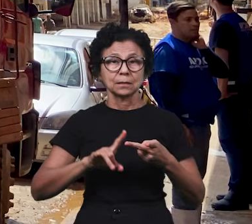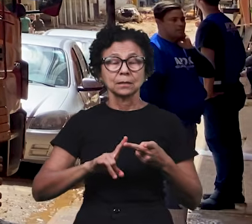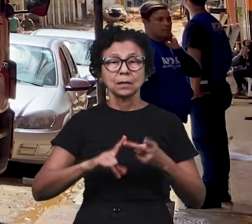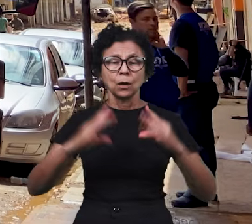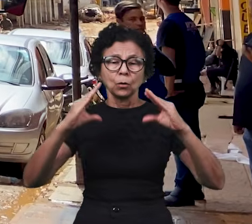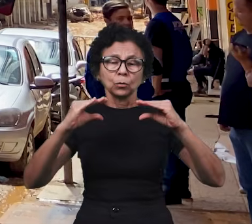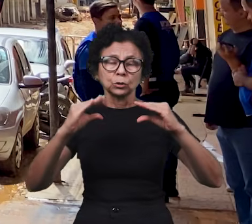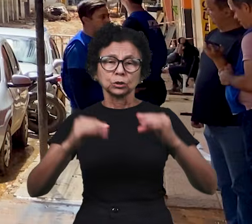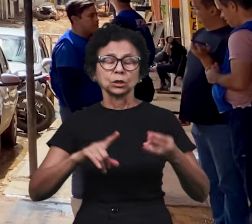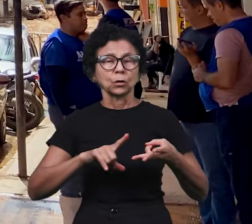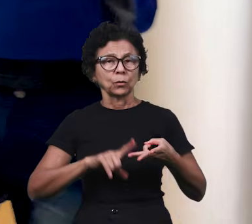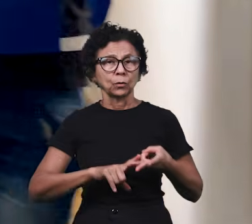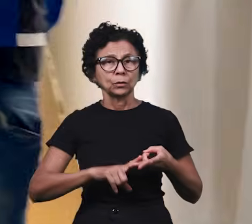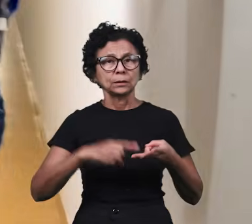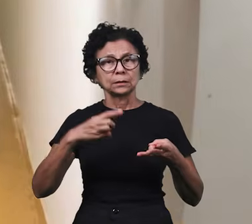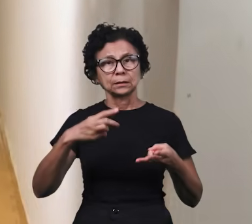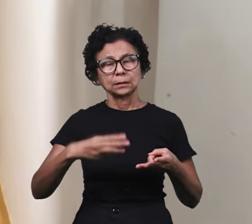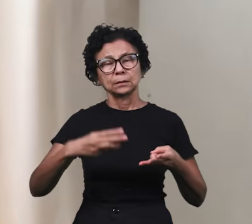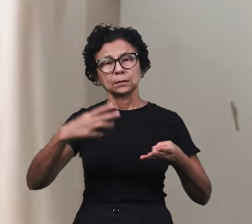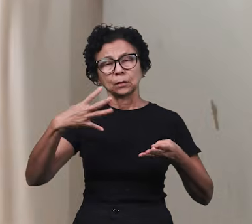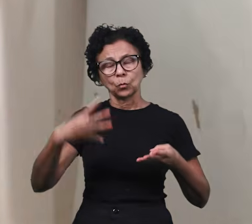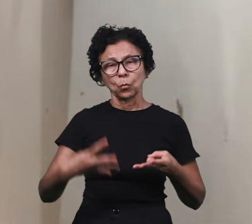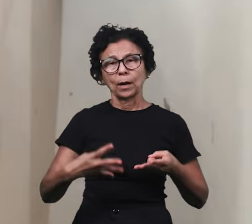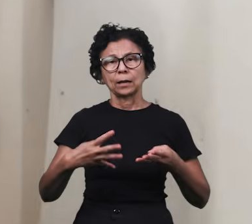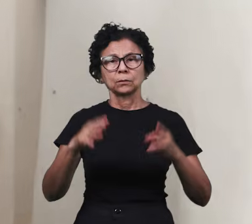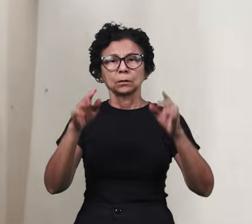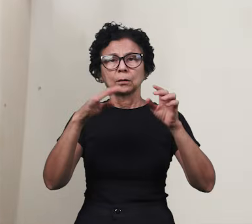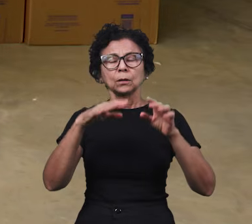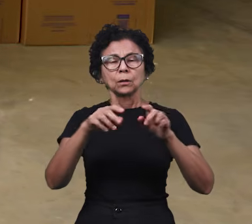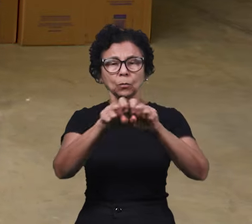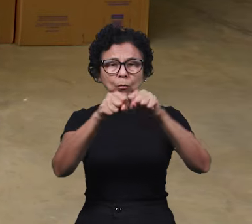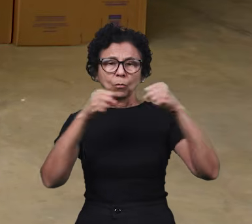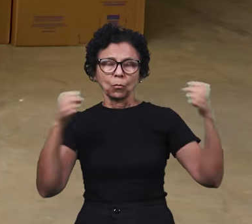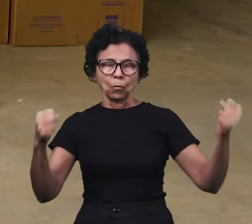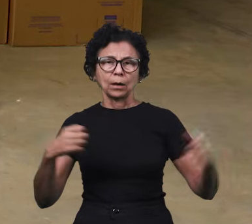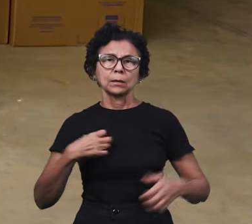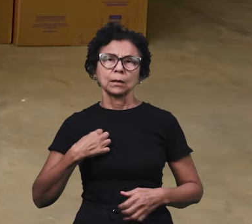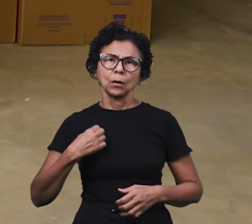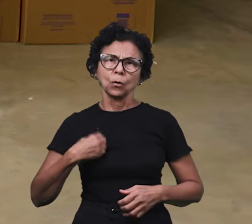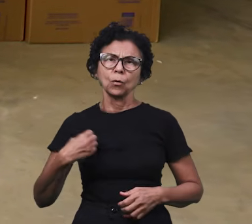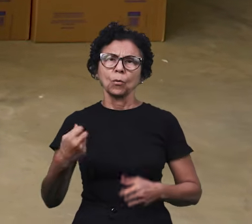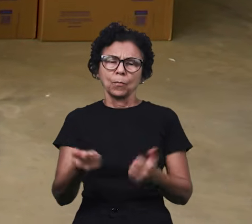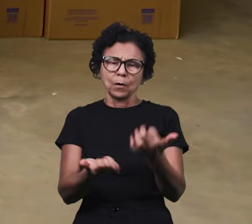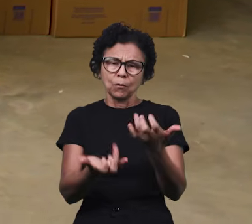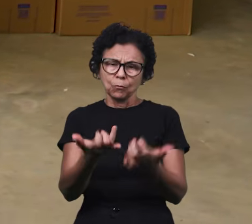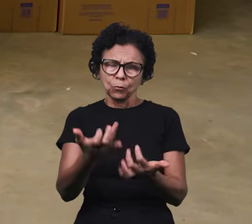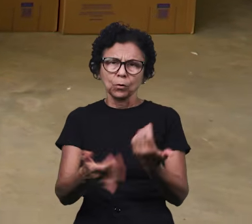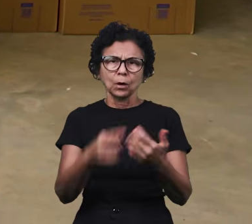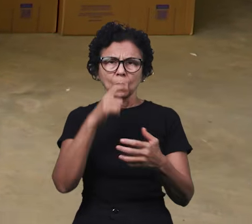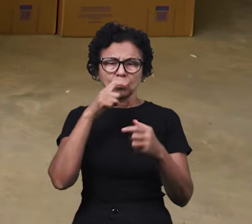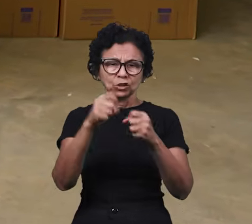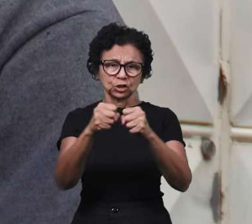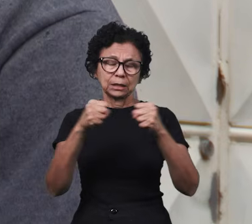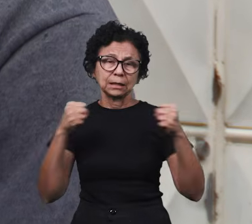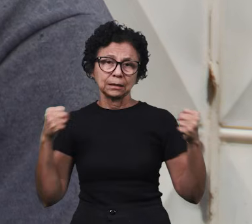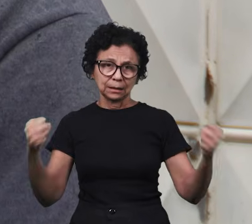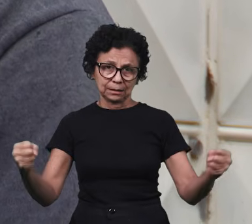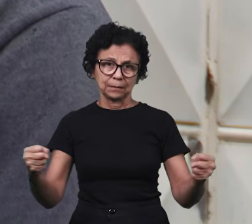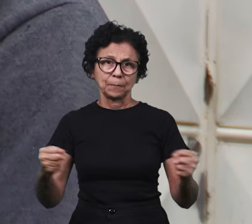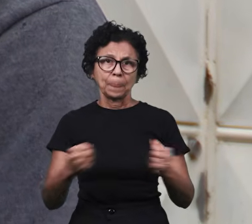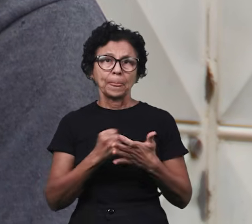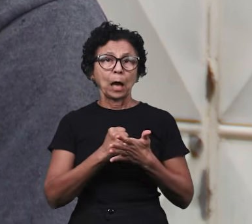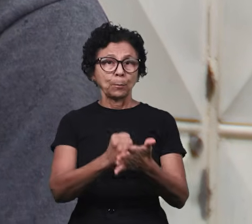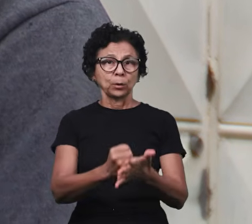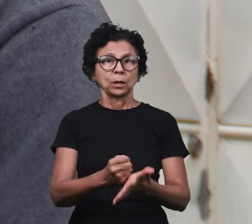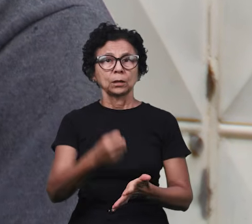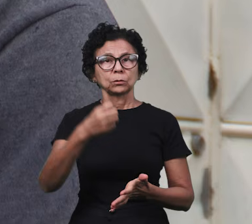guarda-roupas, 18 mesas, armários de cozinha, geladeiras e fogões, beneficiando 35 famílias. Tenho gratidão pelo